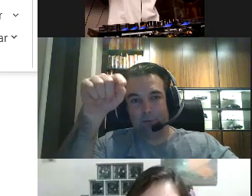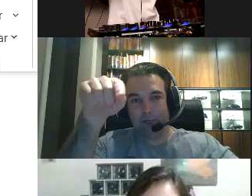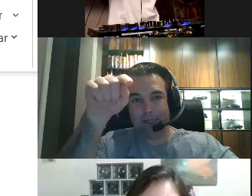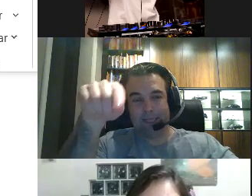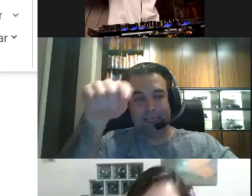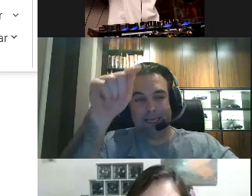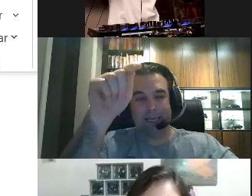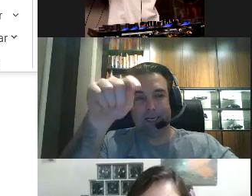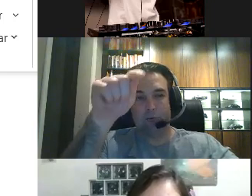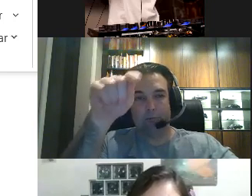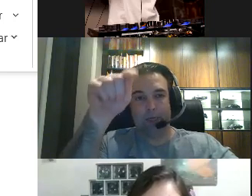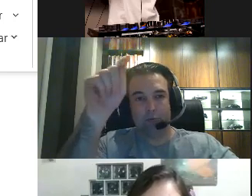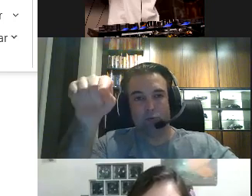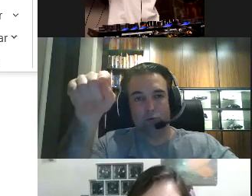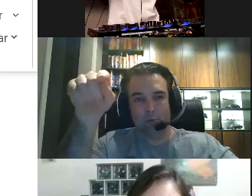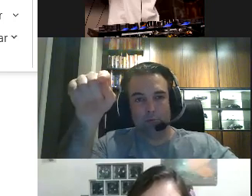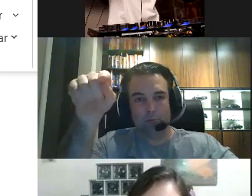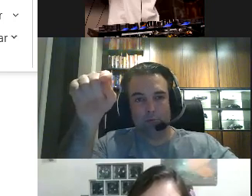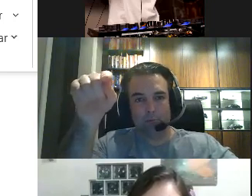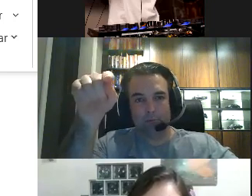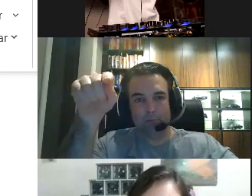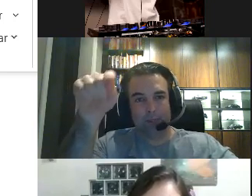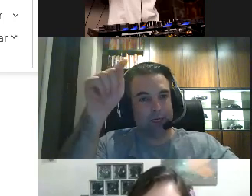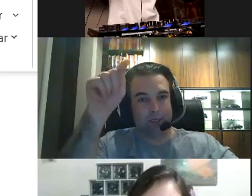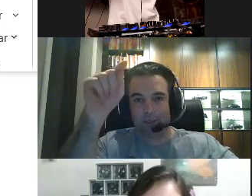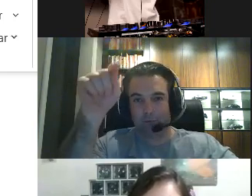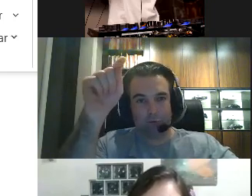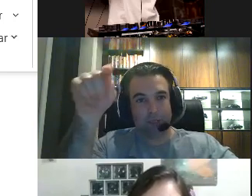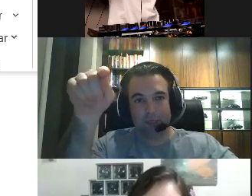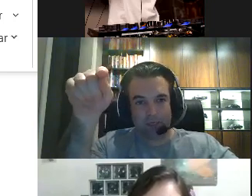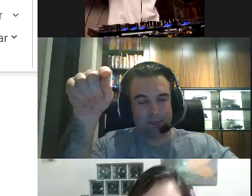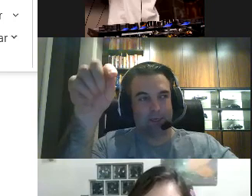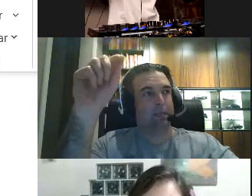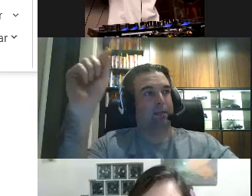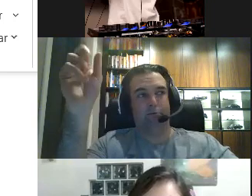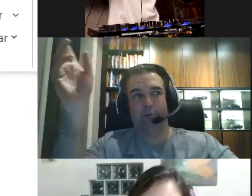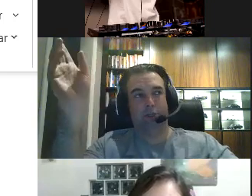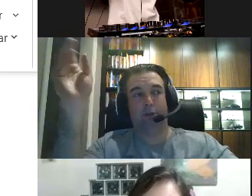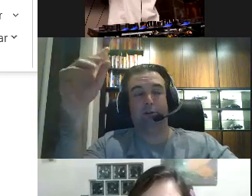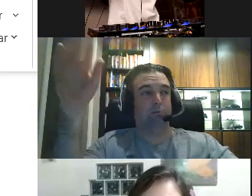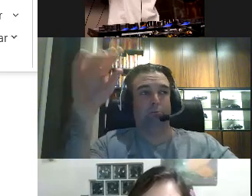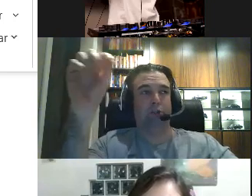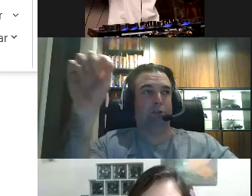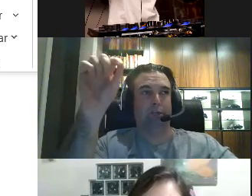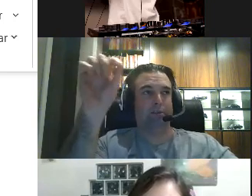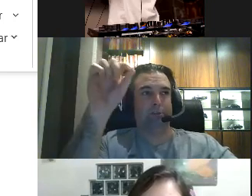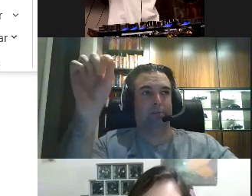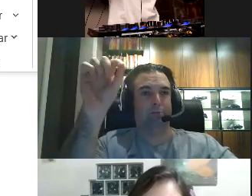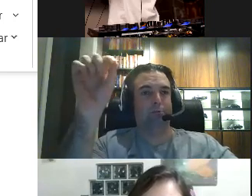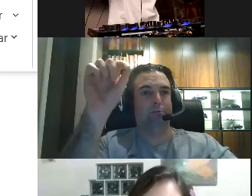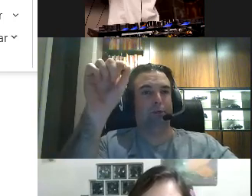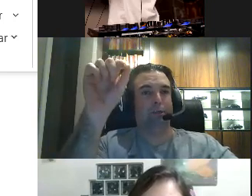ser humano entender que ele não domina tudo. E a gente não domina. Tem os bichinhos lá